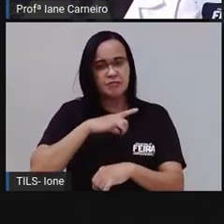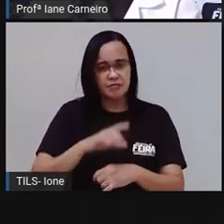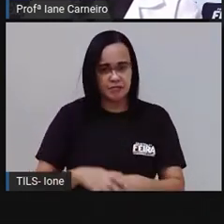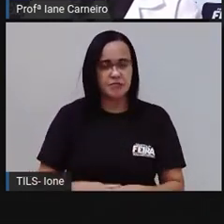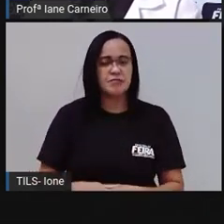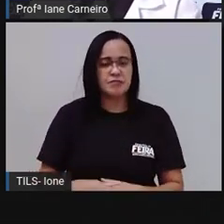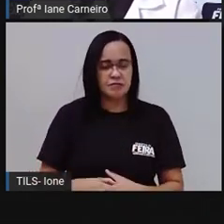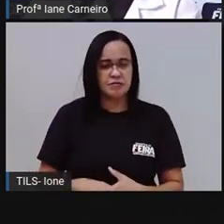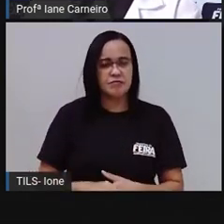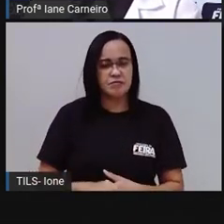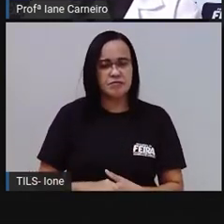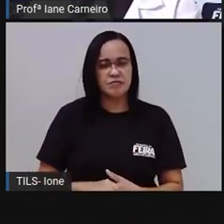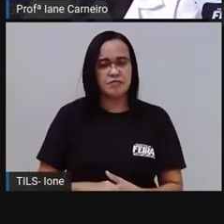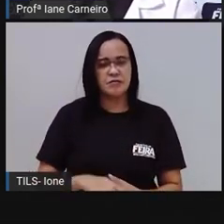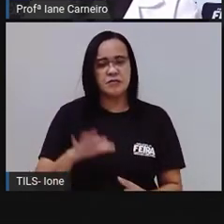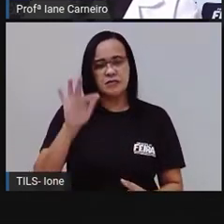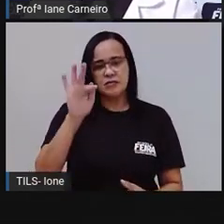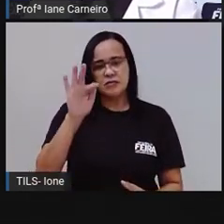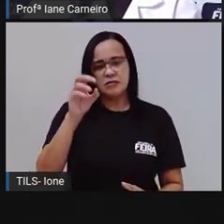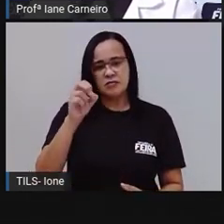lê? Formiga,